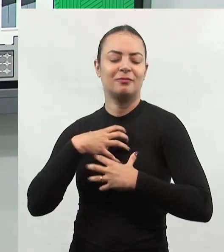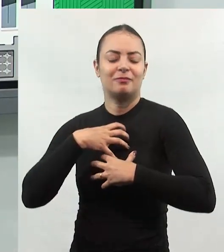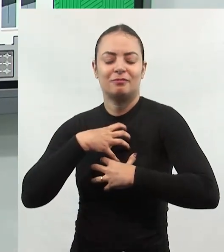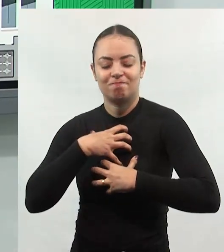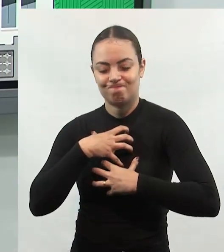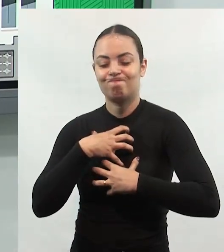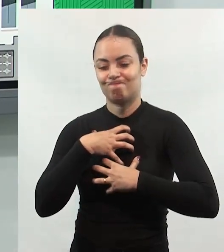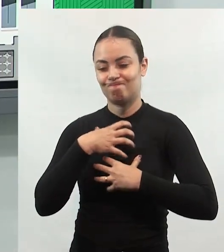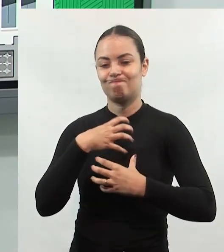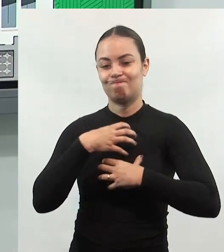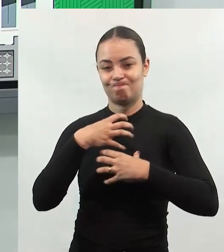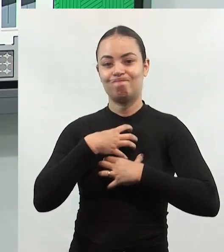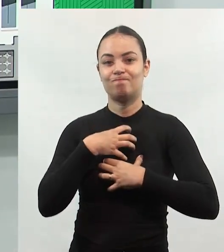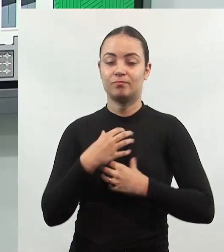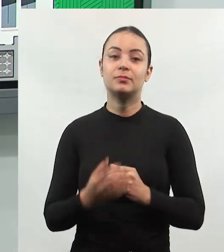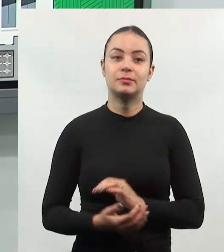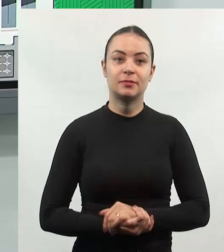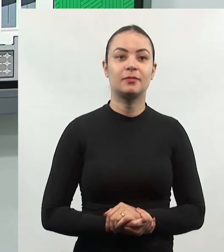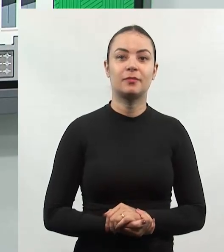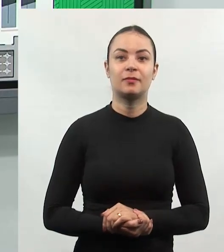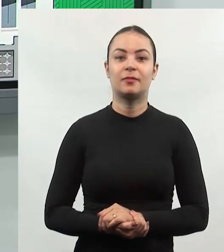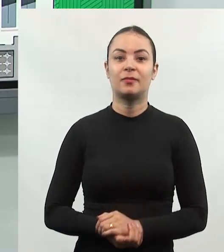grande, tão rica, né? Tão